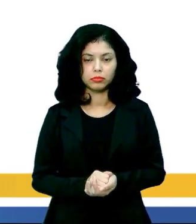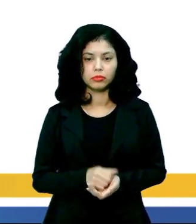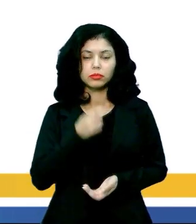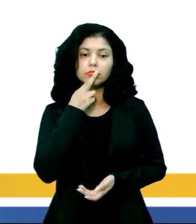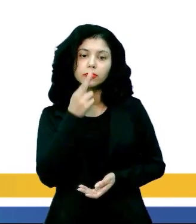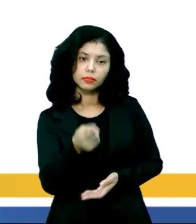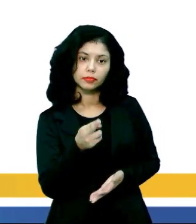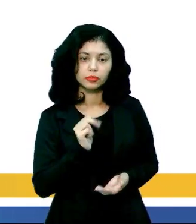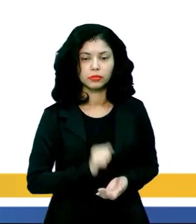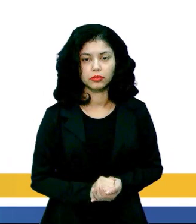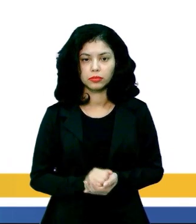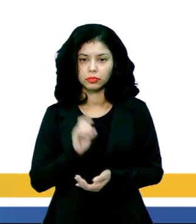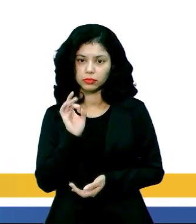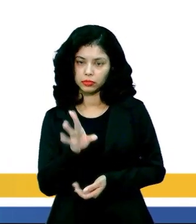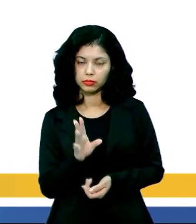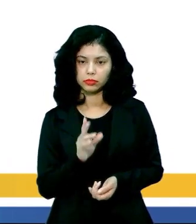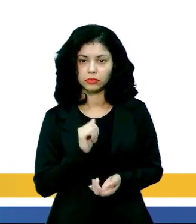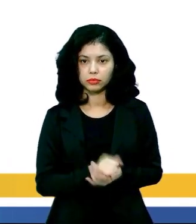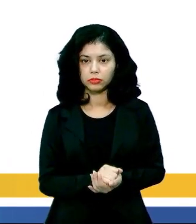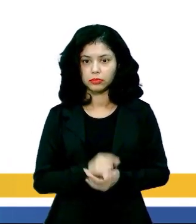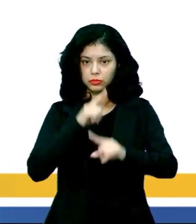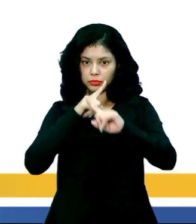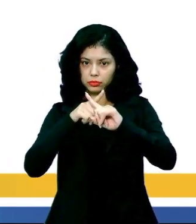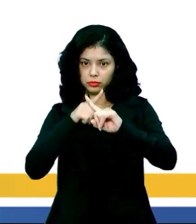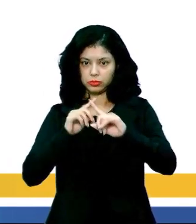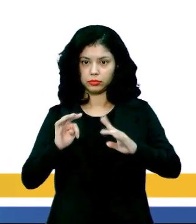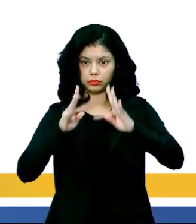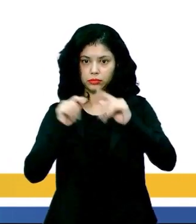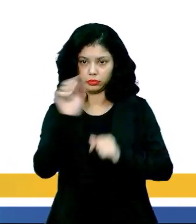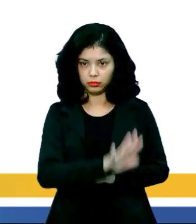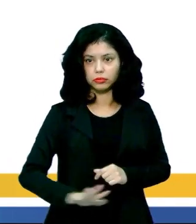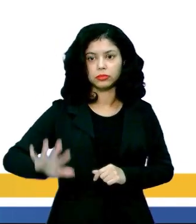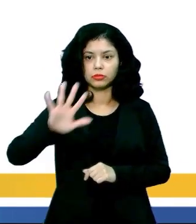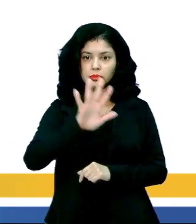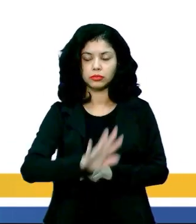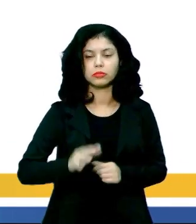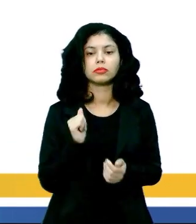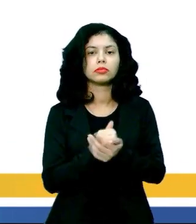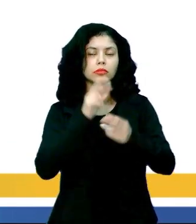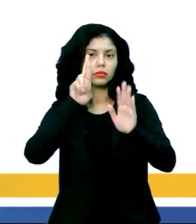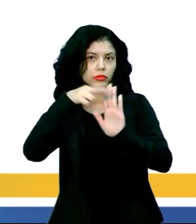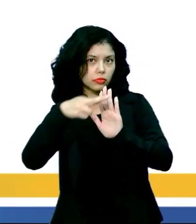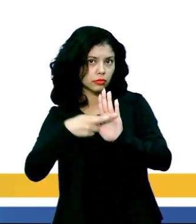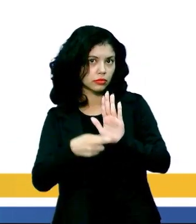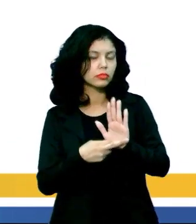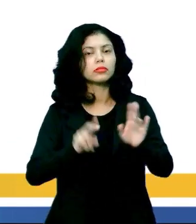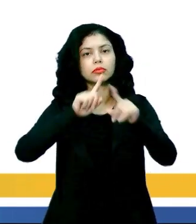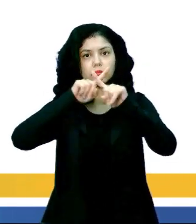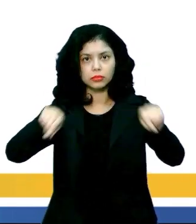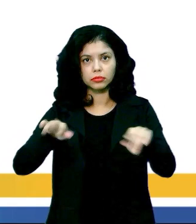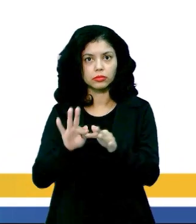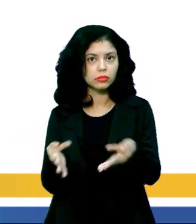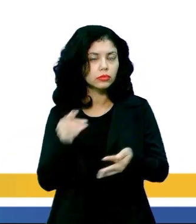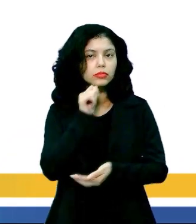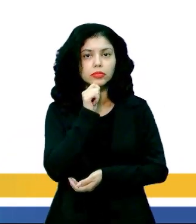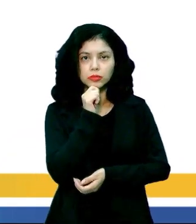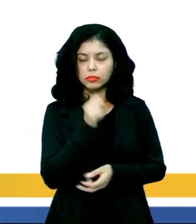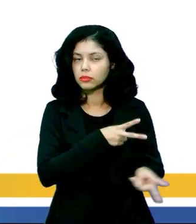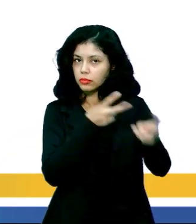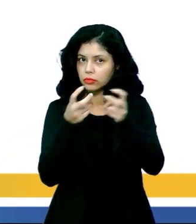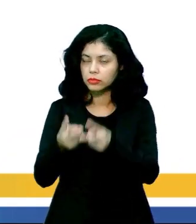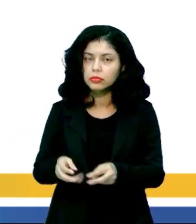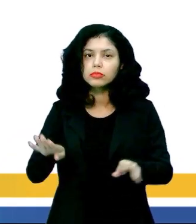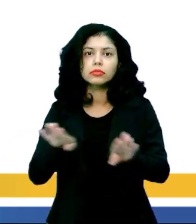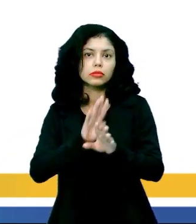nossa resolução, basta que a gente faça a multiplicação de todo mundo, porque eu vou fazer uma regra de 3 simples, então eu vou perceber que todo mundo